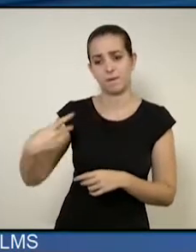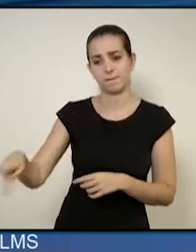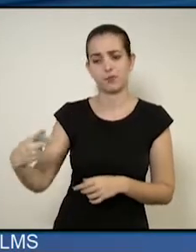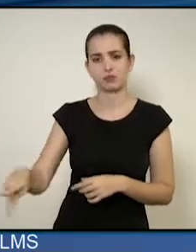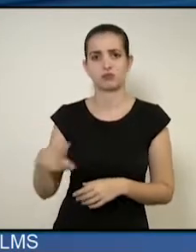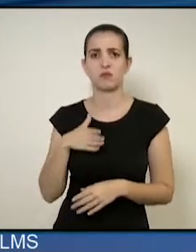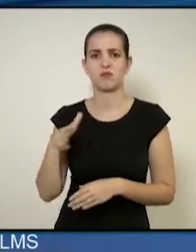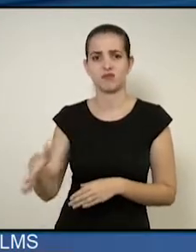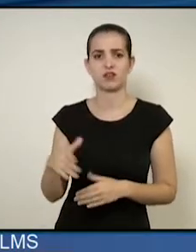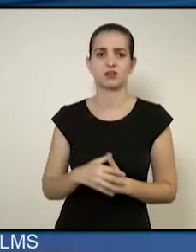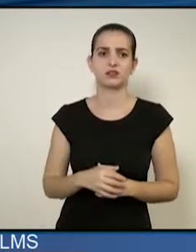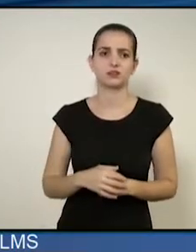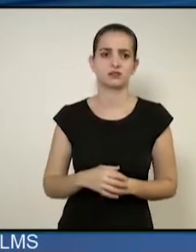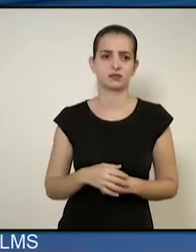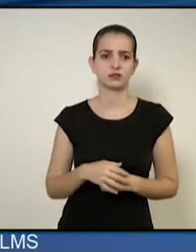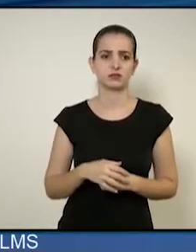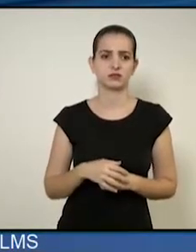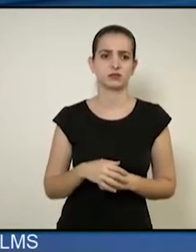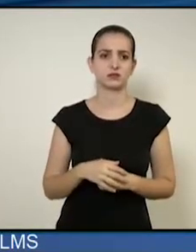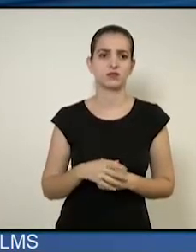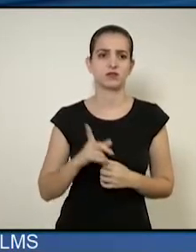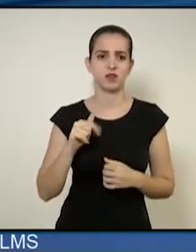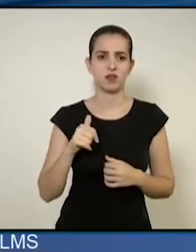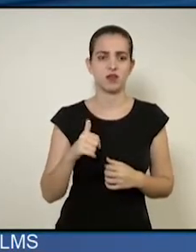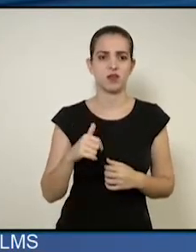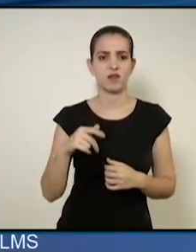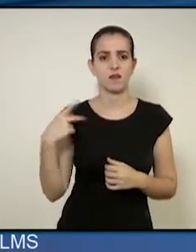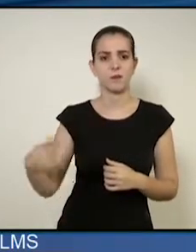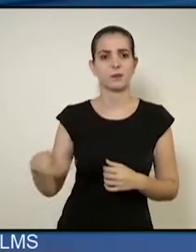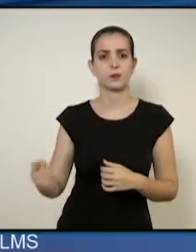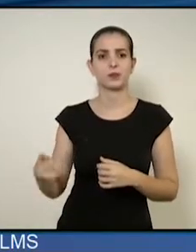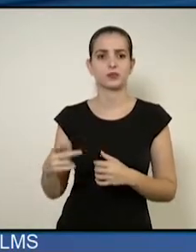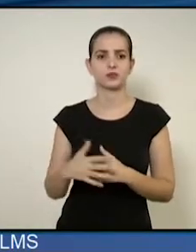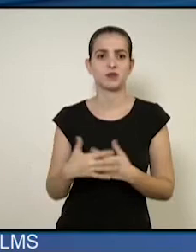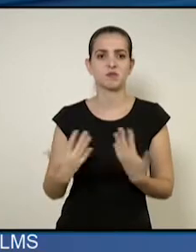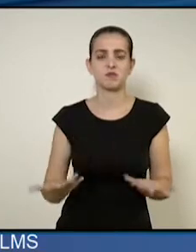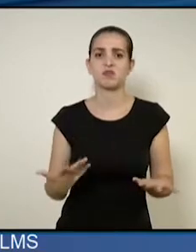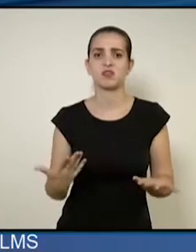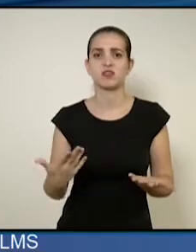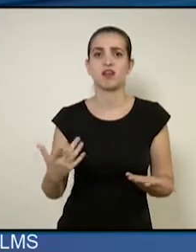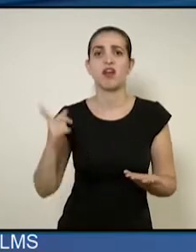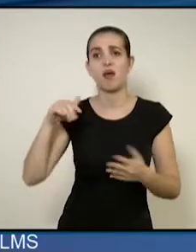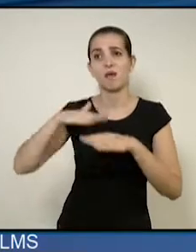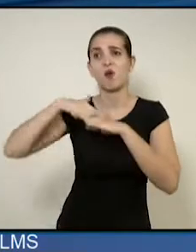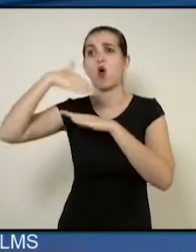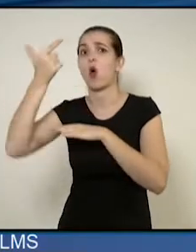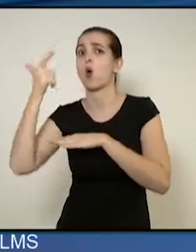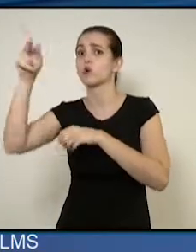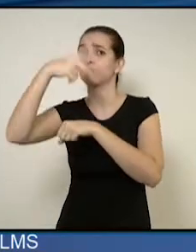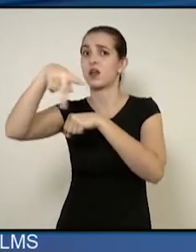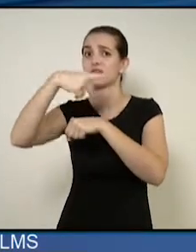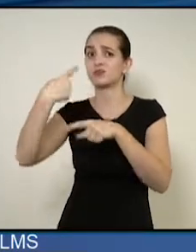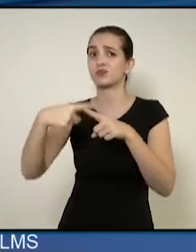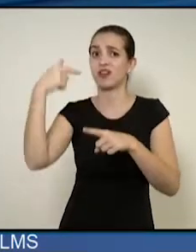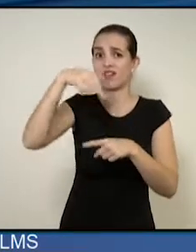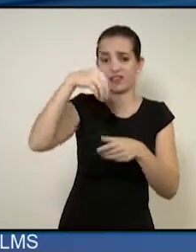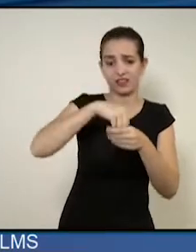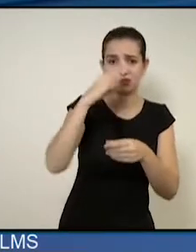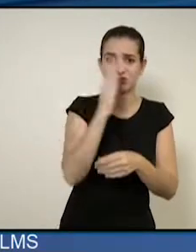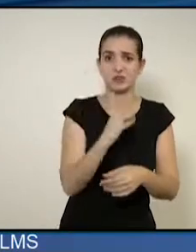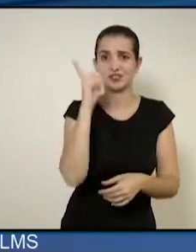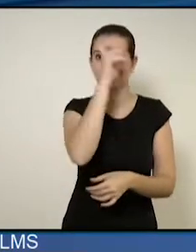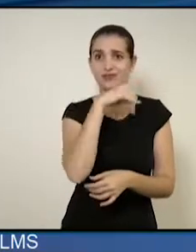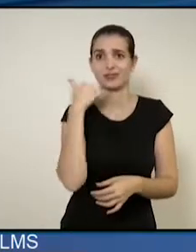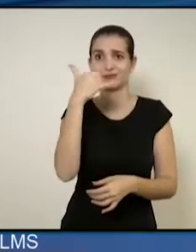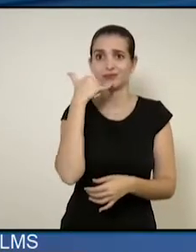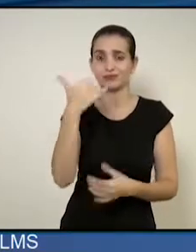lamentável, a linha é internacional, que do lado de cá nós temos dificuldade. Isso demonstra o grau de dificuldade que o Mato Grosso do